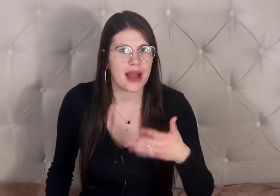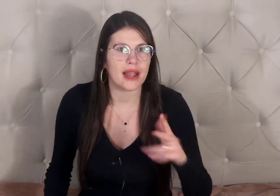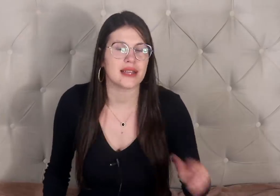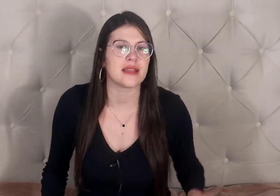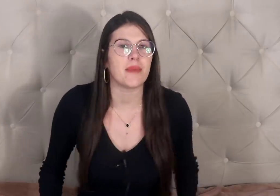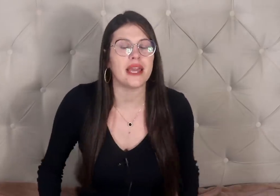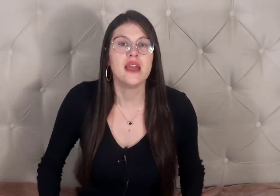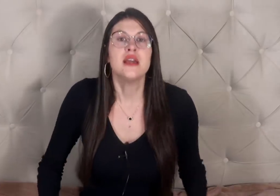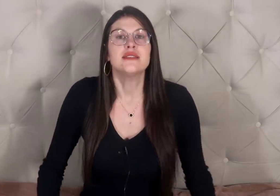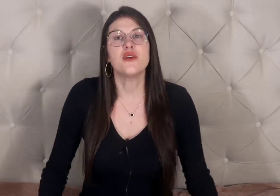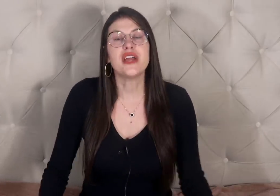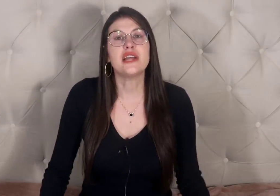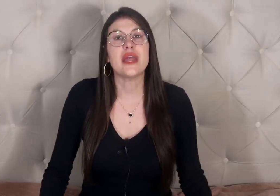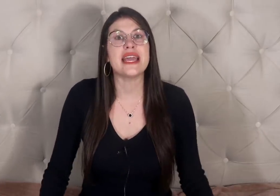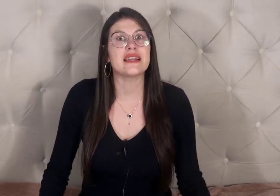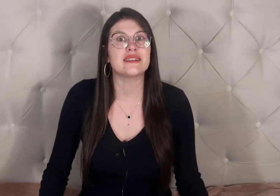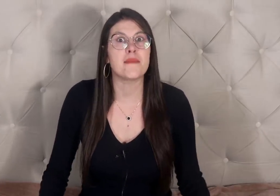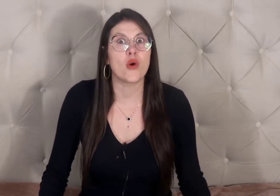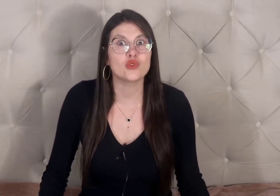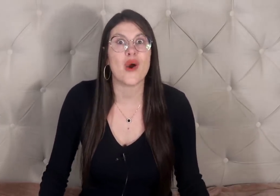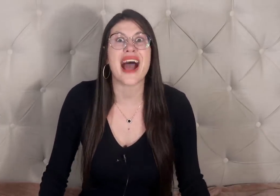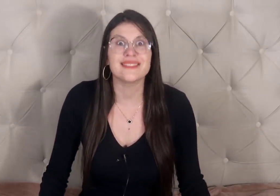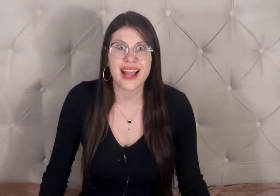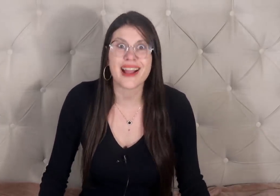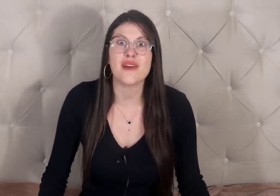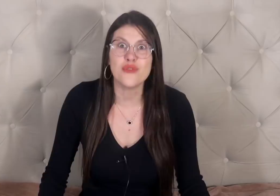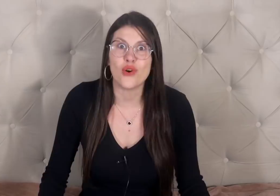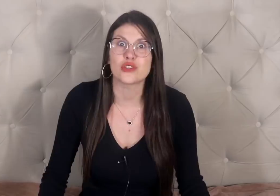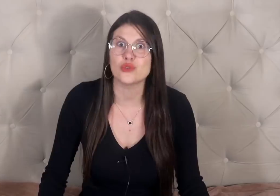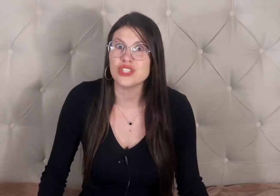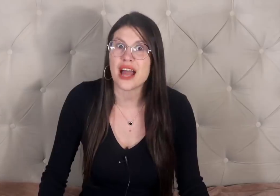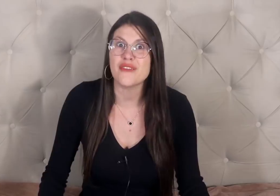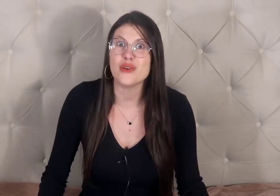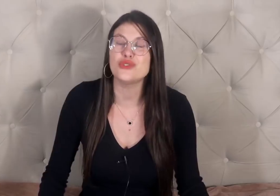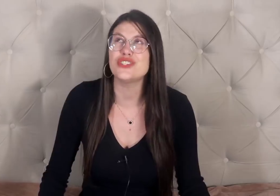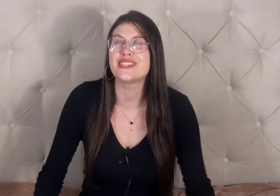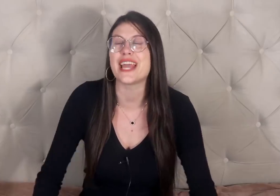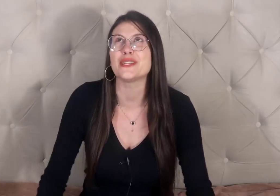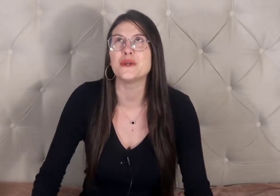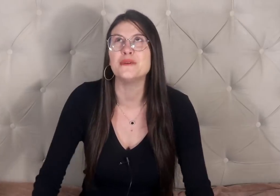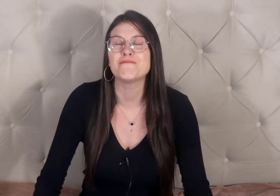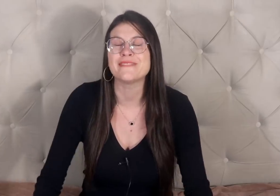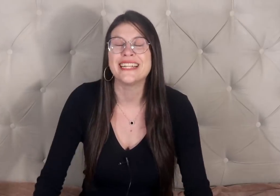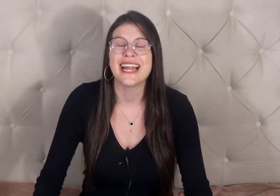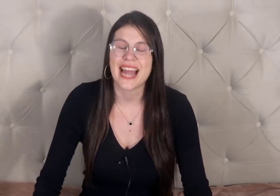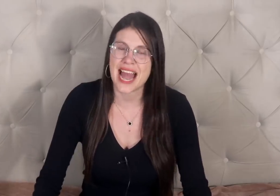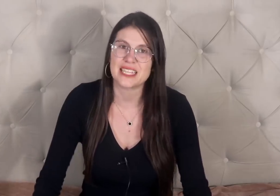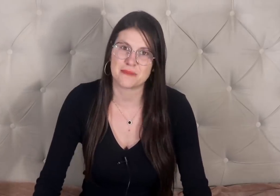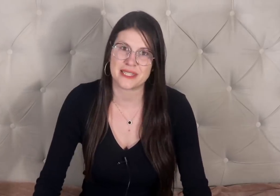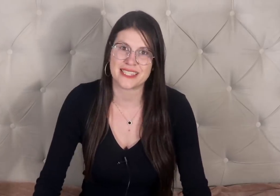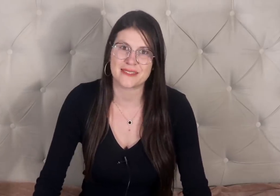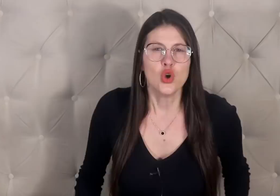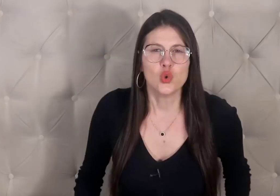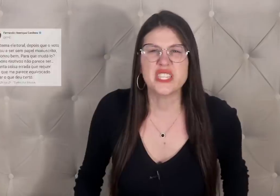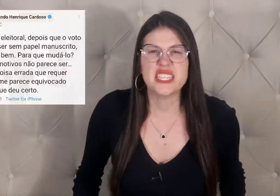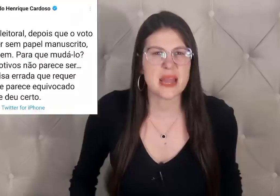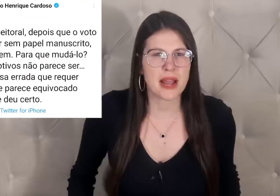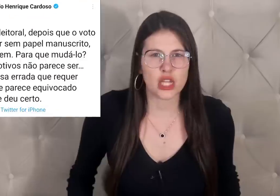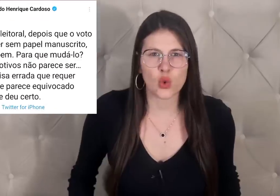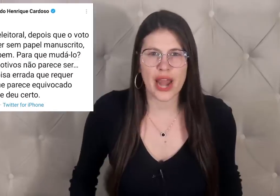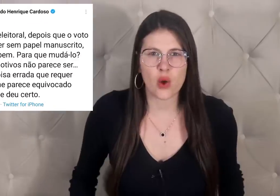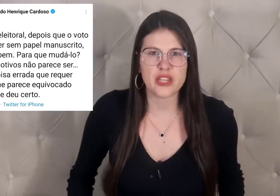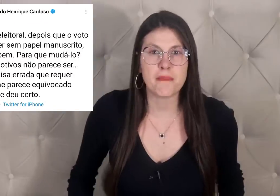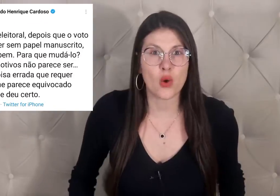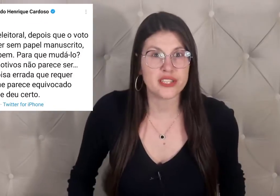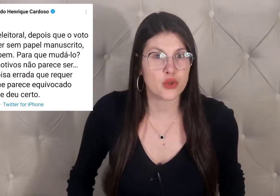exposição do Omar lá na CPI, seu Fernando Henrique Seboso atacava o voto auditável dizendo... Aspas. O